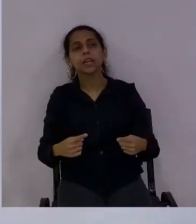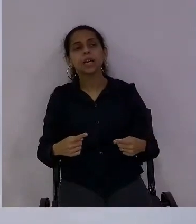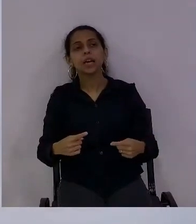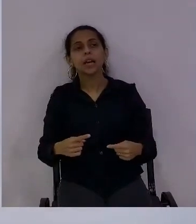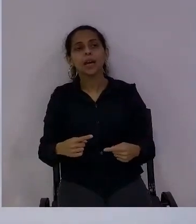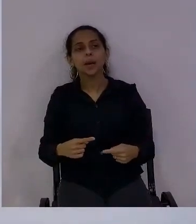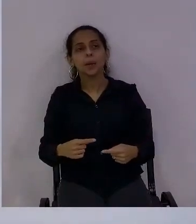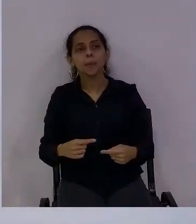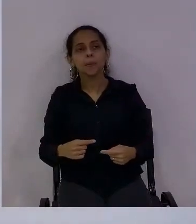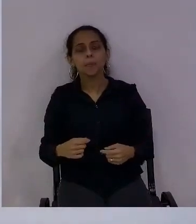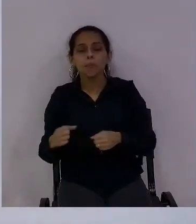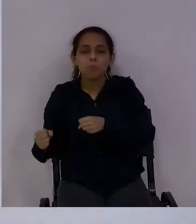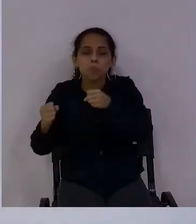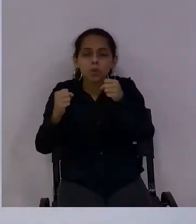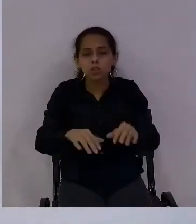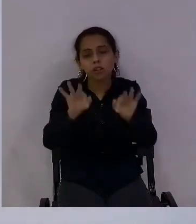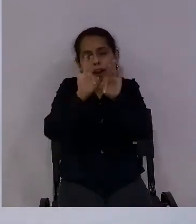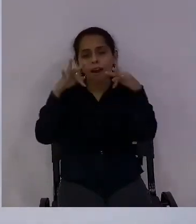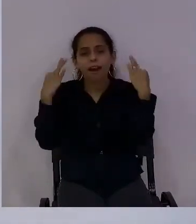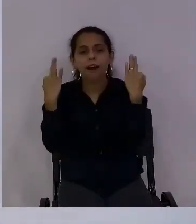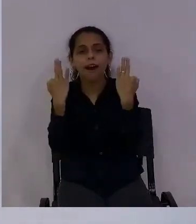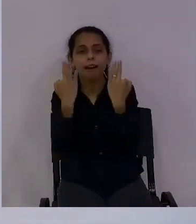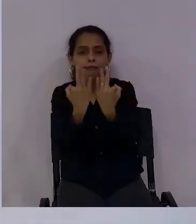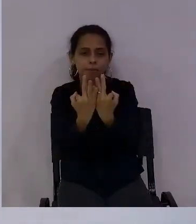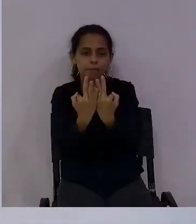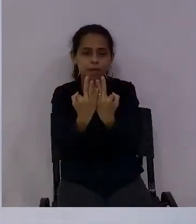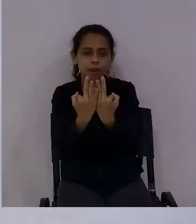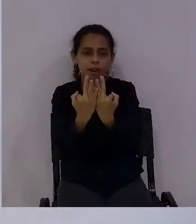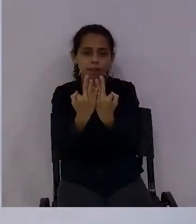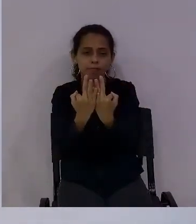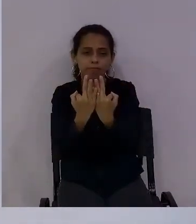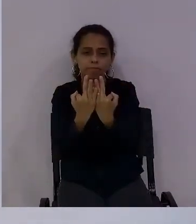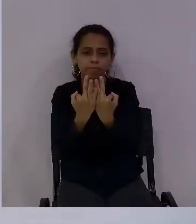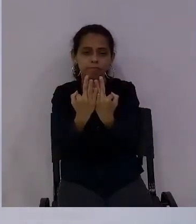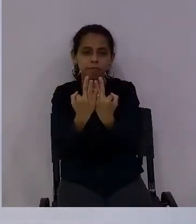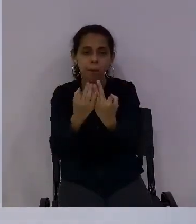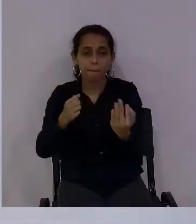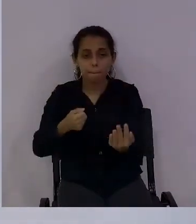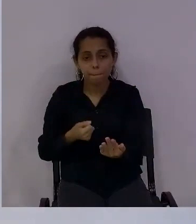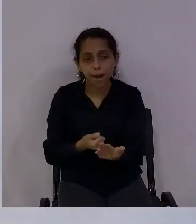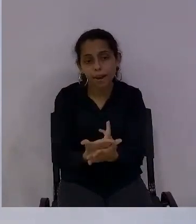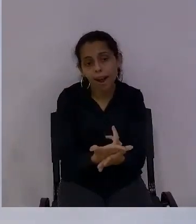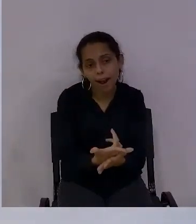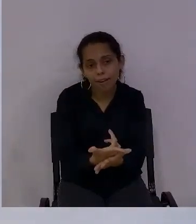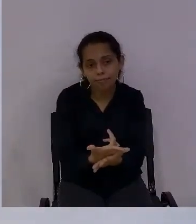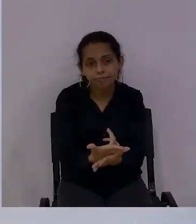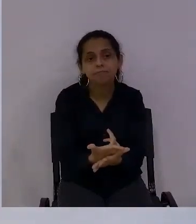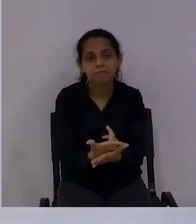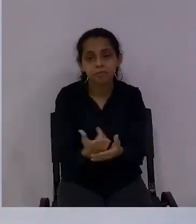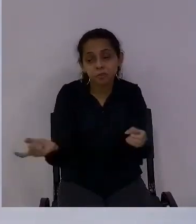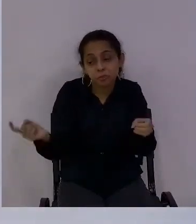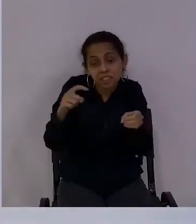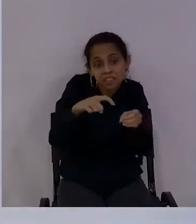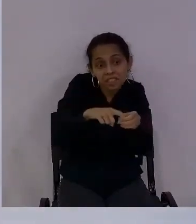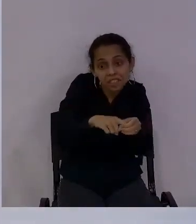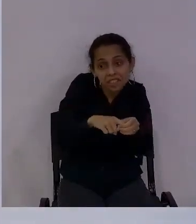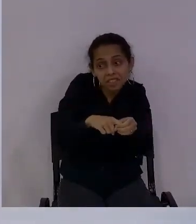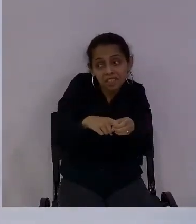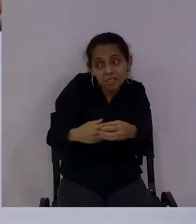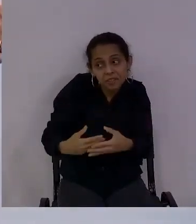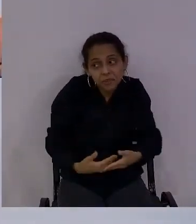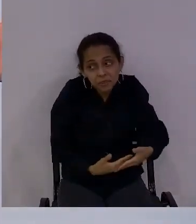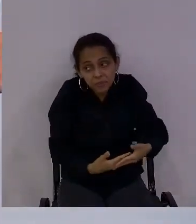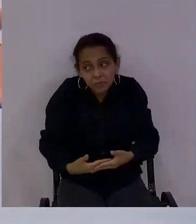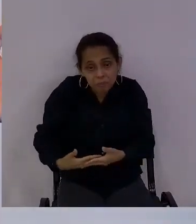ouro. Então você pagava ali 5 ciclos e levava de volta a criança.